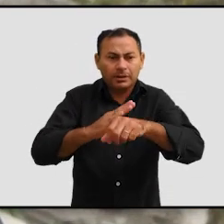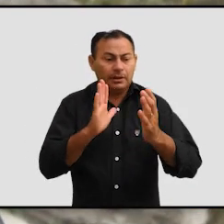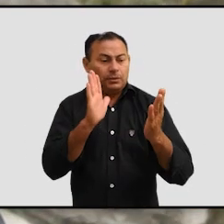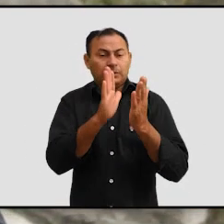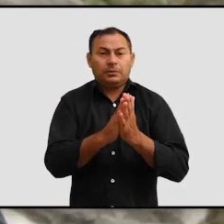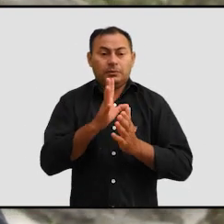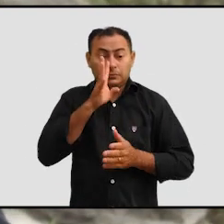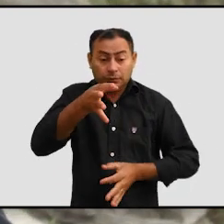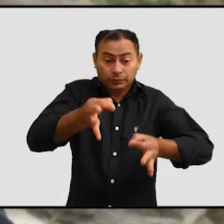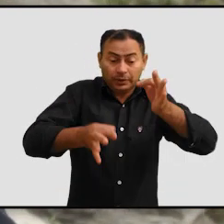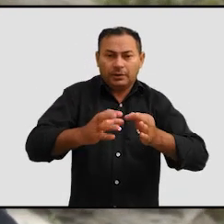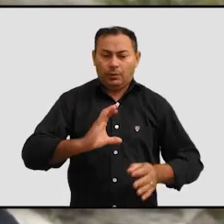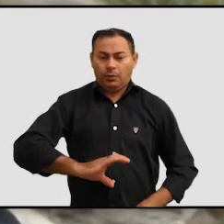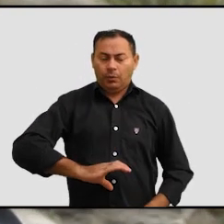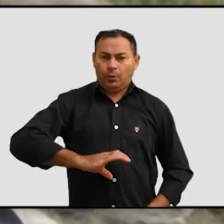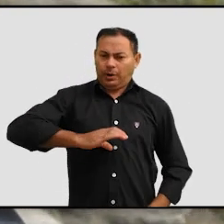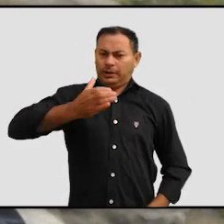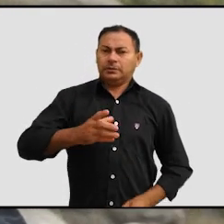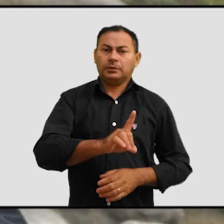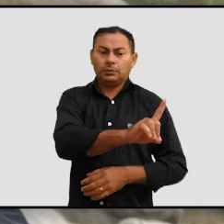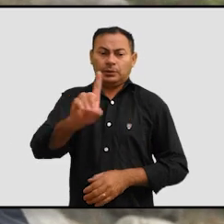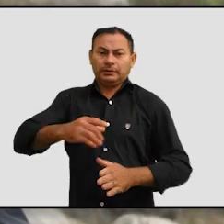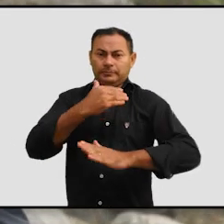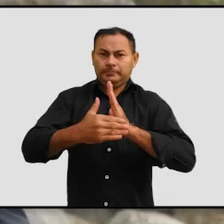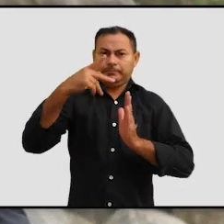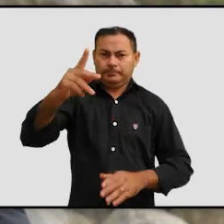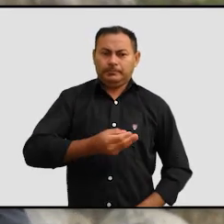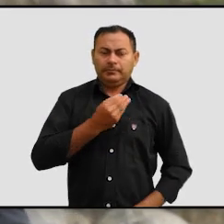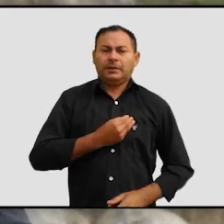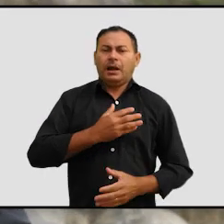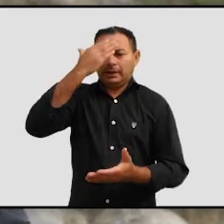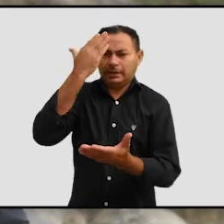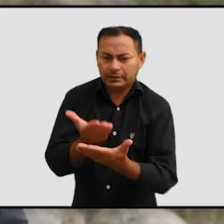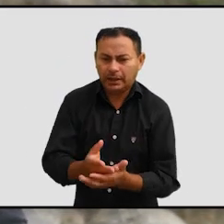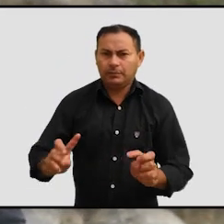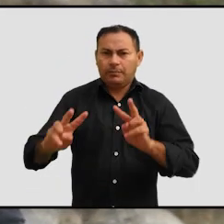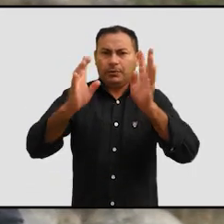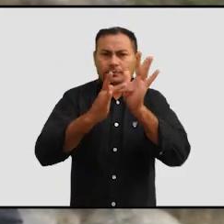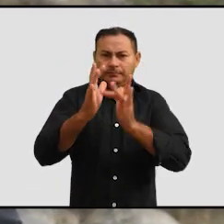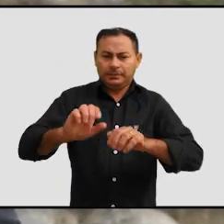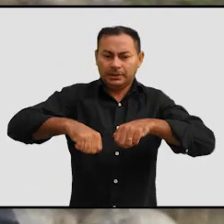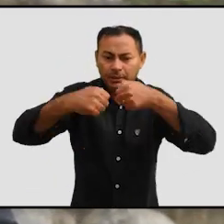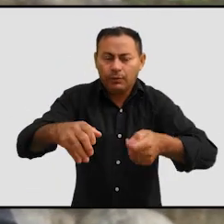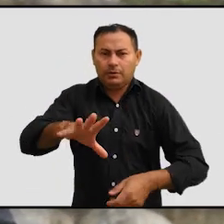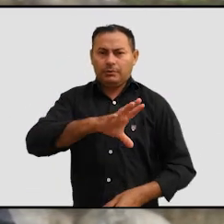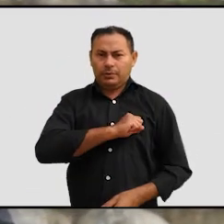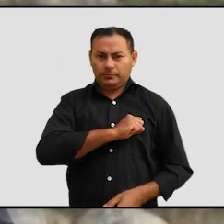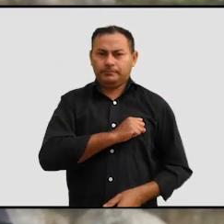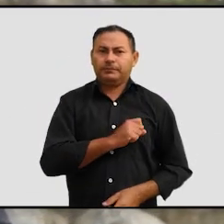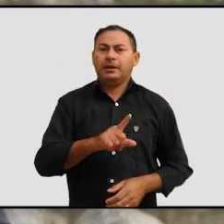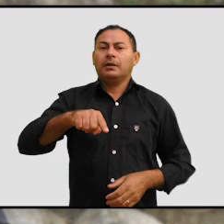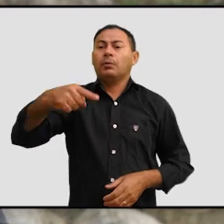você pode encarar o julgamento com coragem se puder afirmar que, durante toda a sua vida, confessou o valor que Jesus deu ao